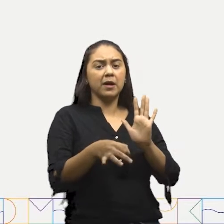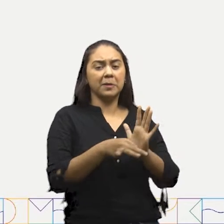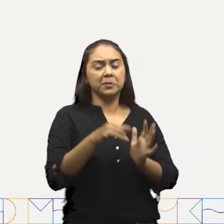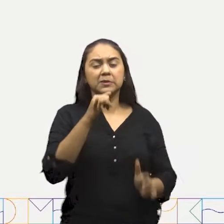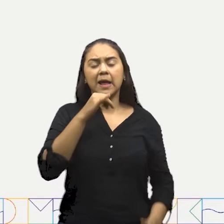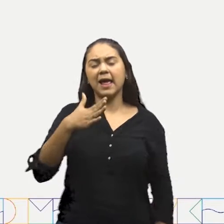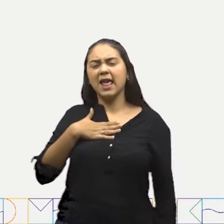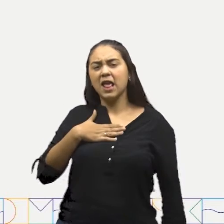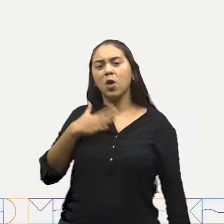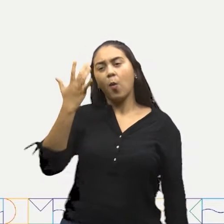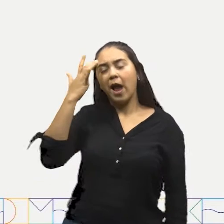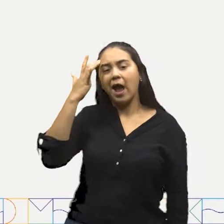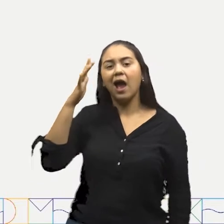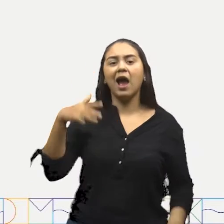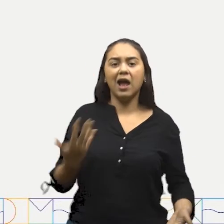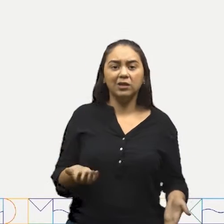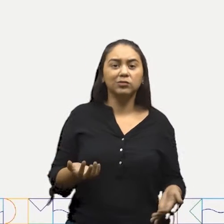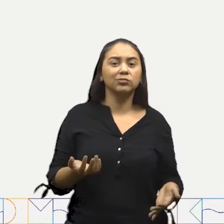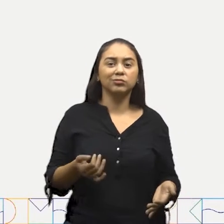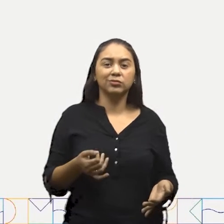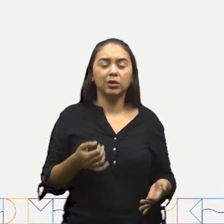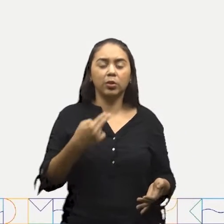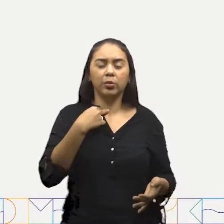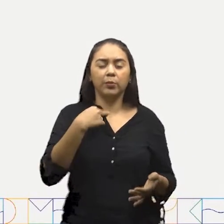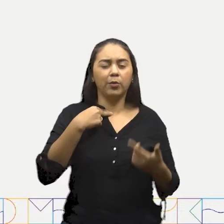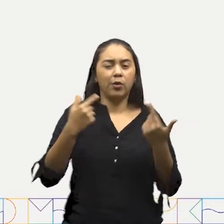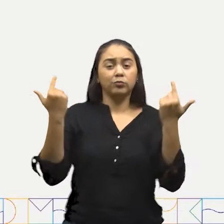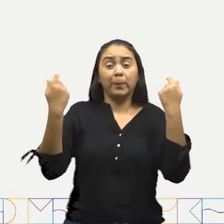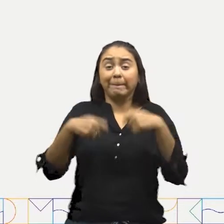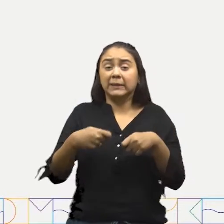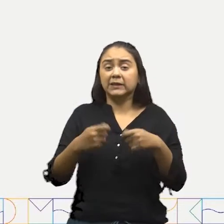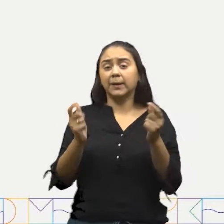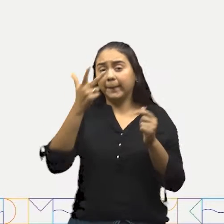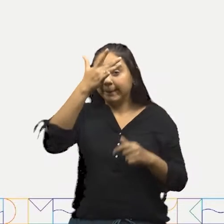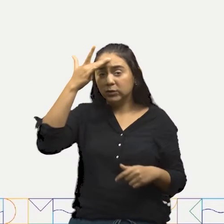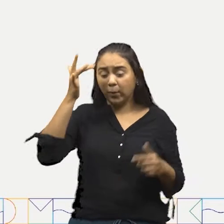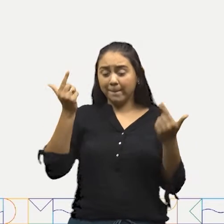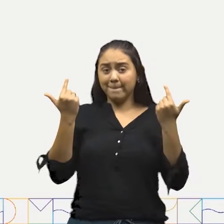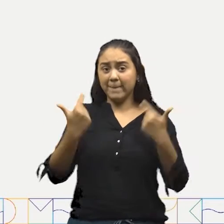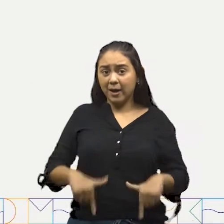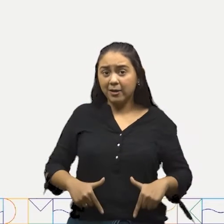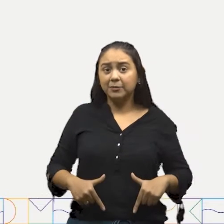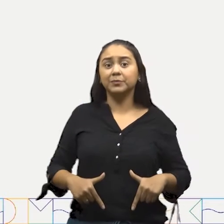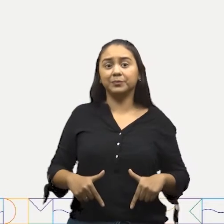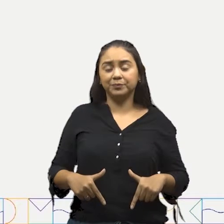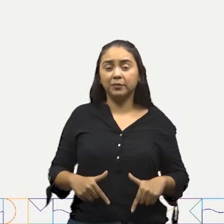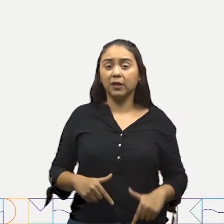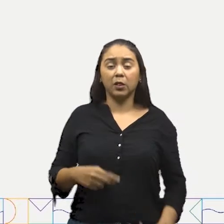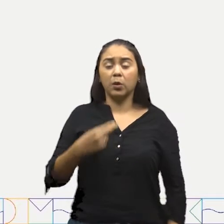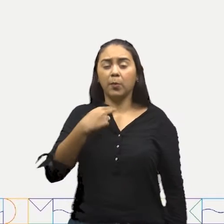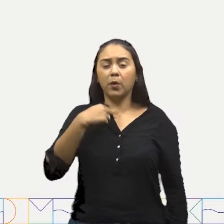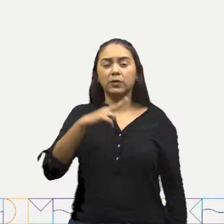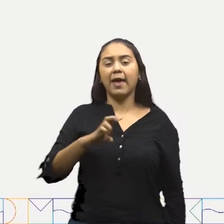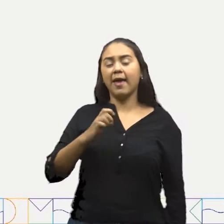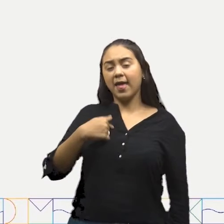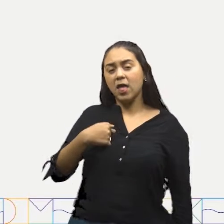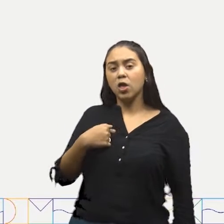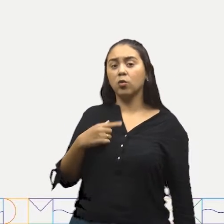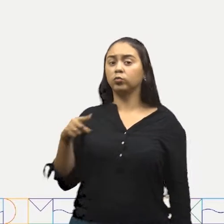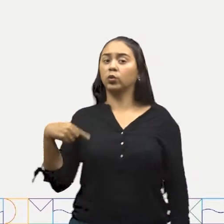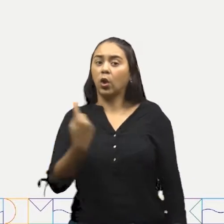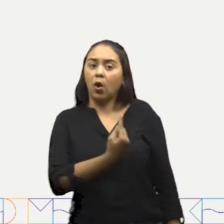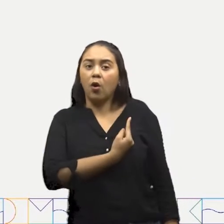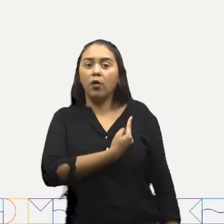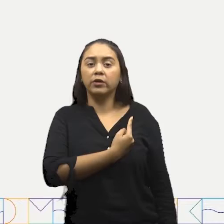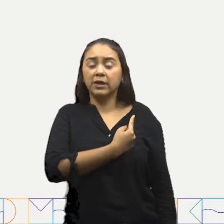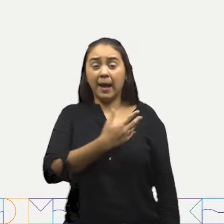da informação, na narração da notícia. Assim, essa pessoa não usará a palavra eu ou nós.